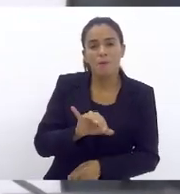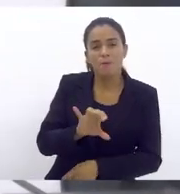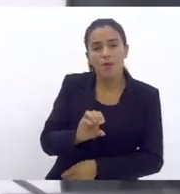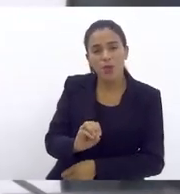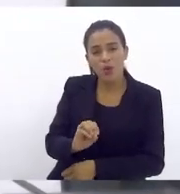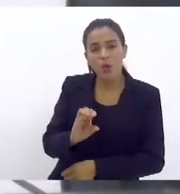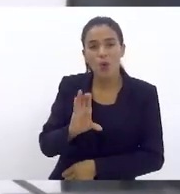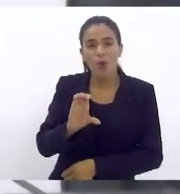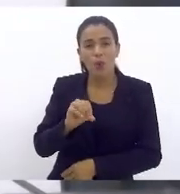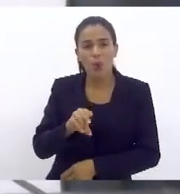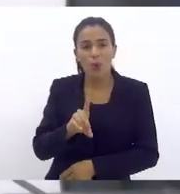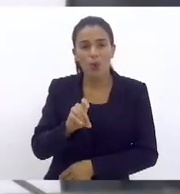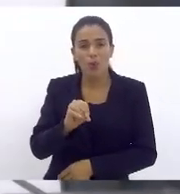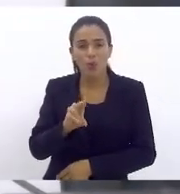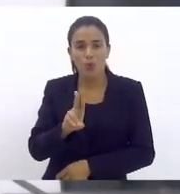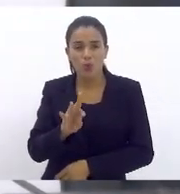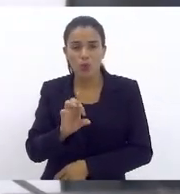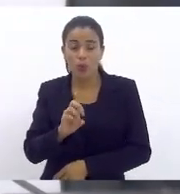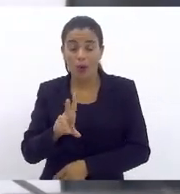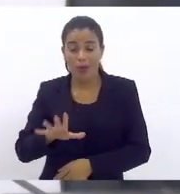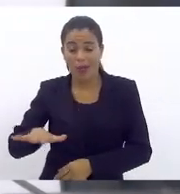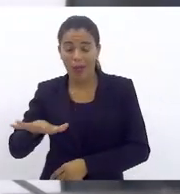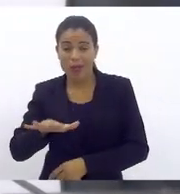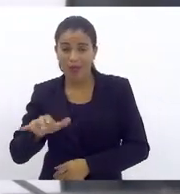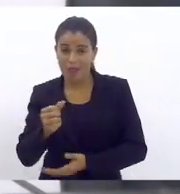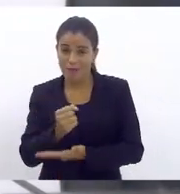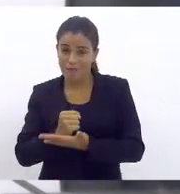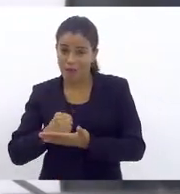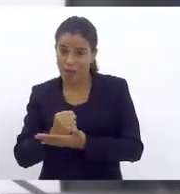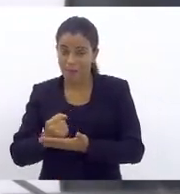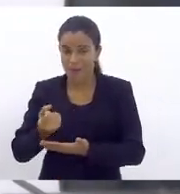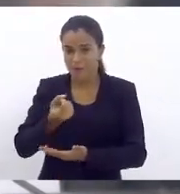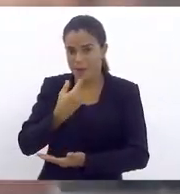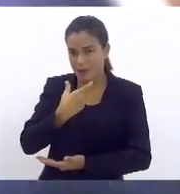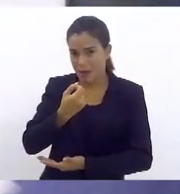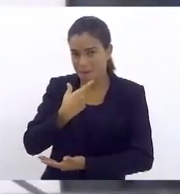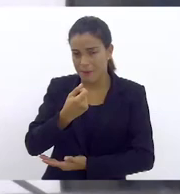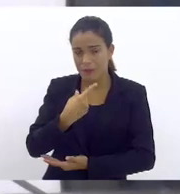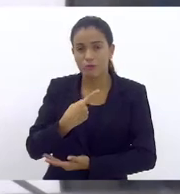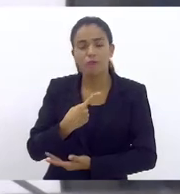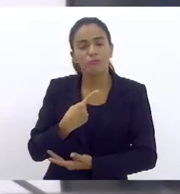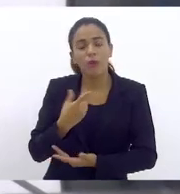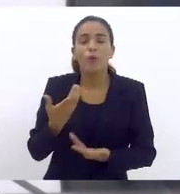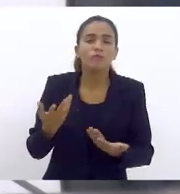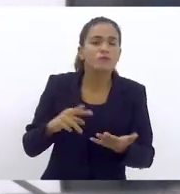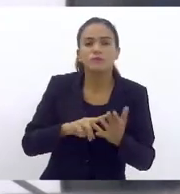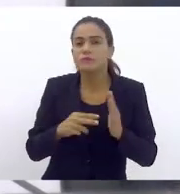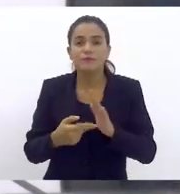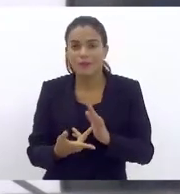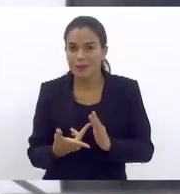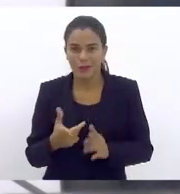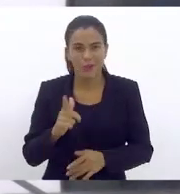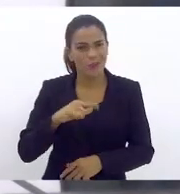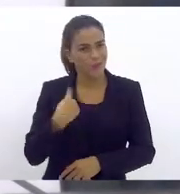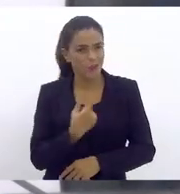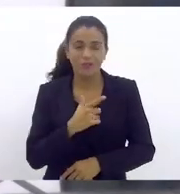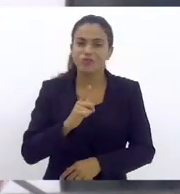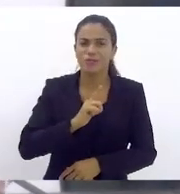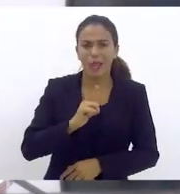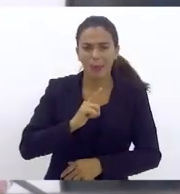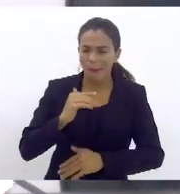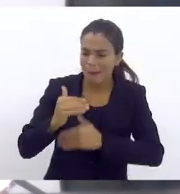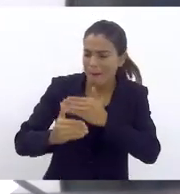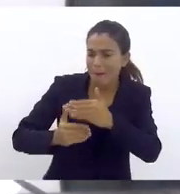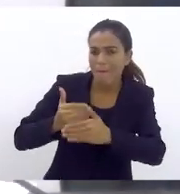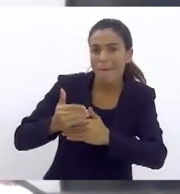software bens de Capital a área de fármacos e medicamentos ou seja nós temos ao longo dessas